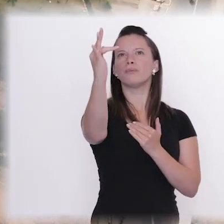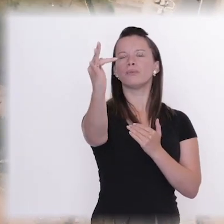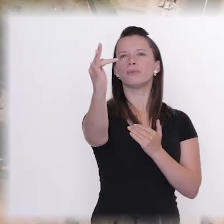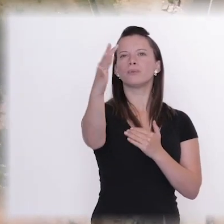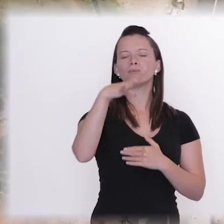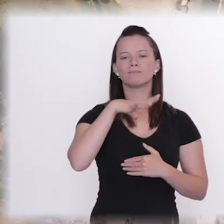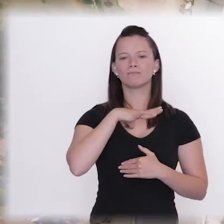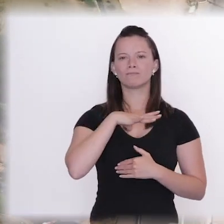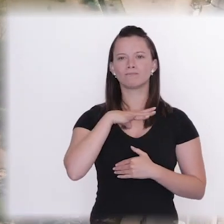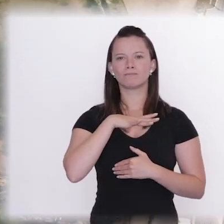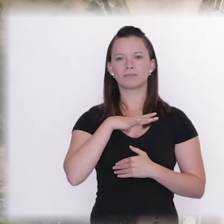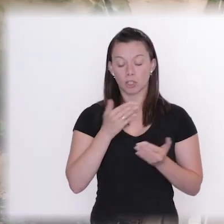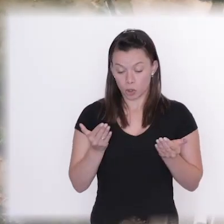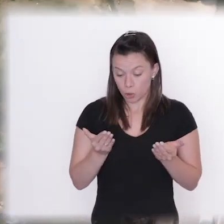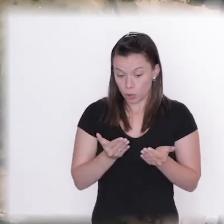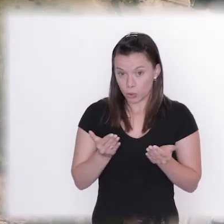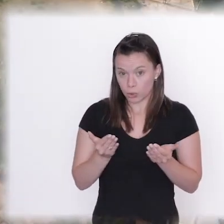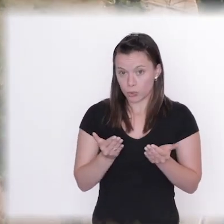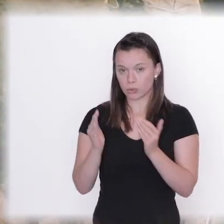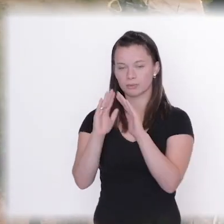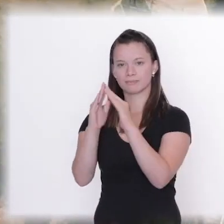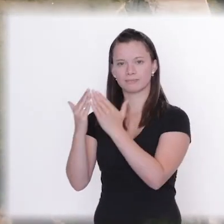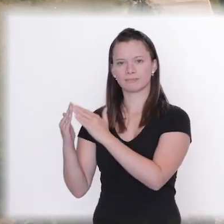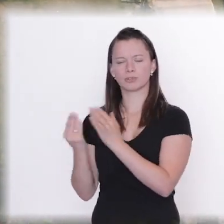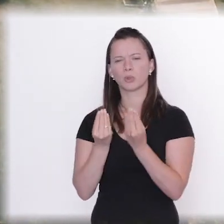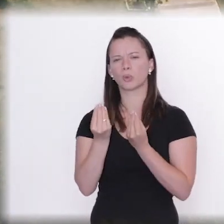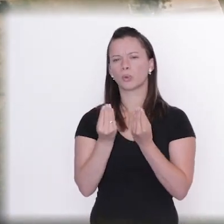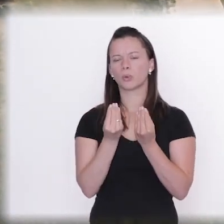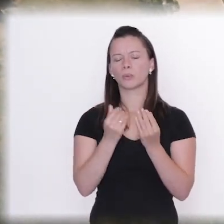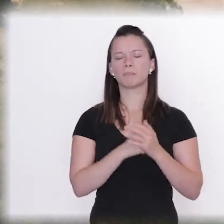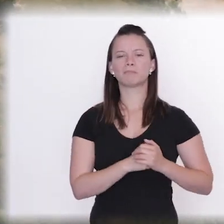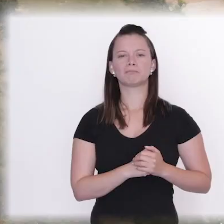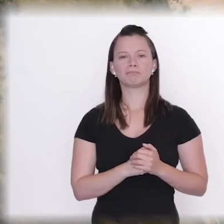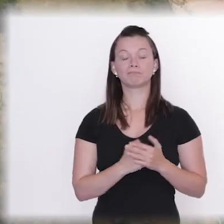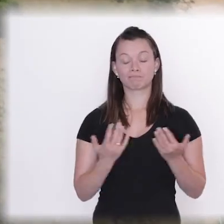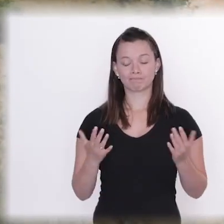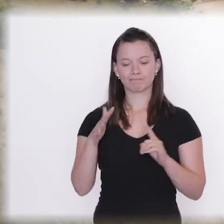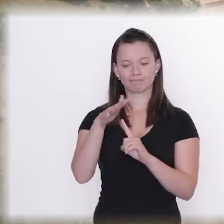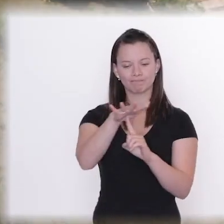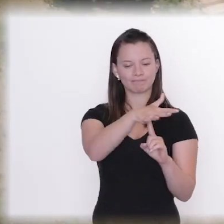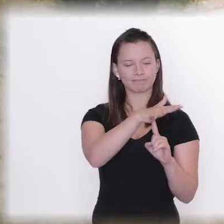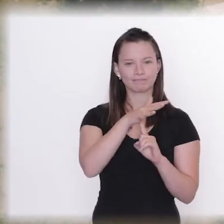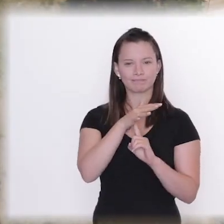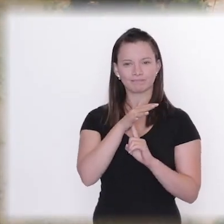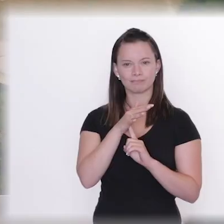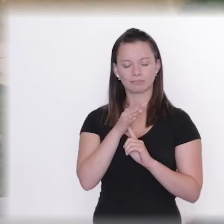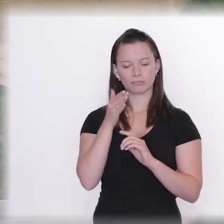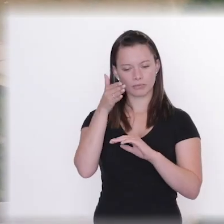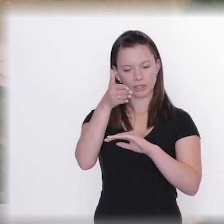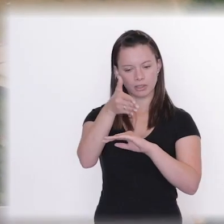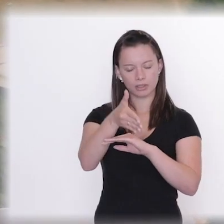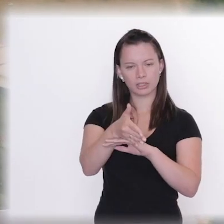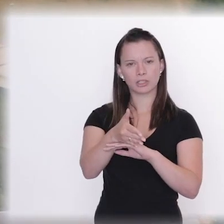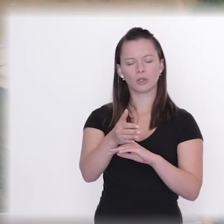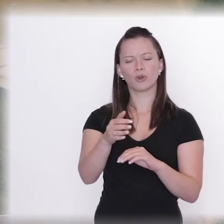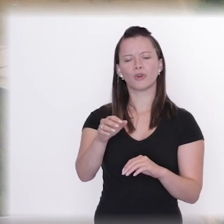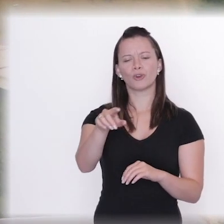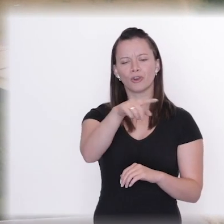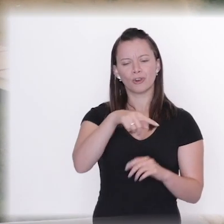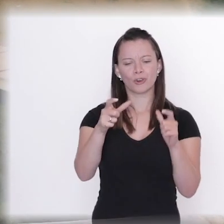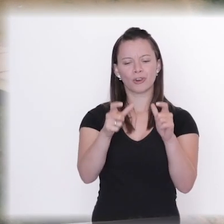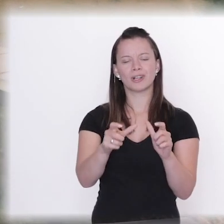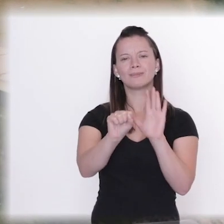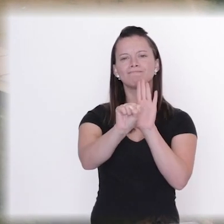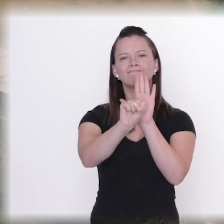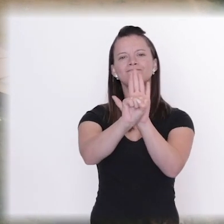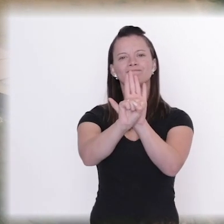tem a ver com a realidade das periferias. Para isso, a gente veio aqui no Parque Linear Rio Verde, um lugar bem simbólico dessa ideia